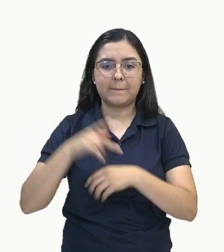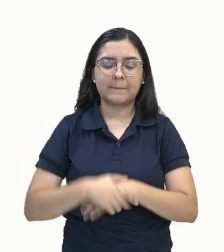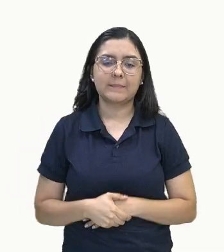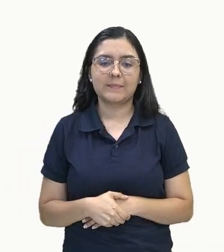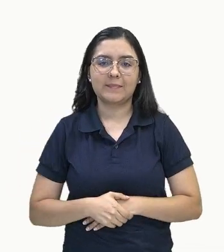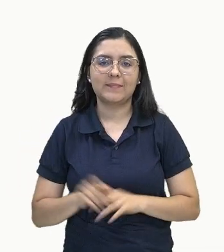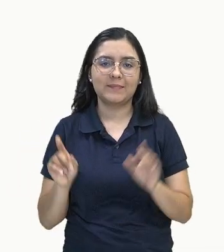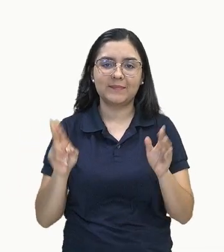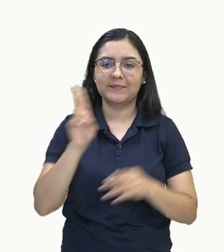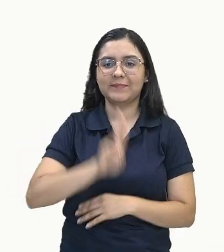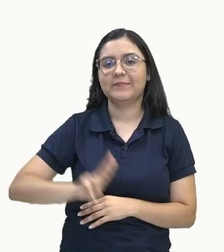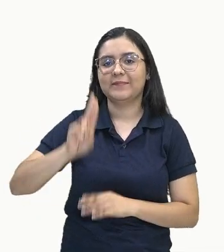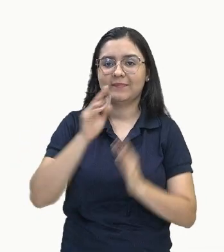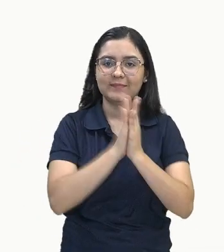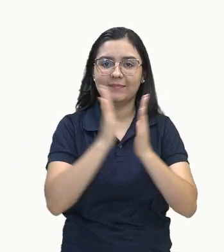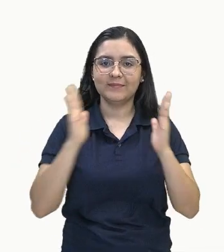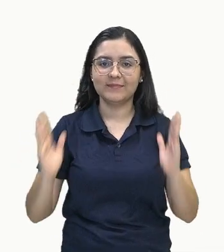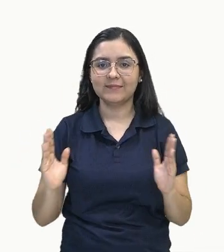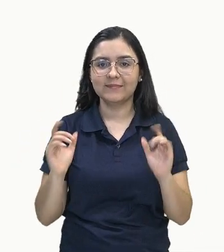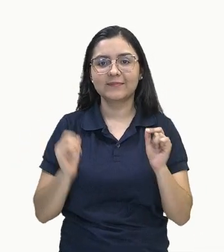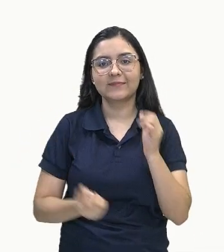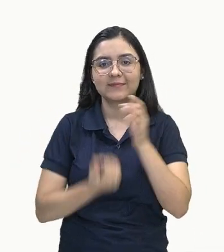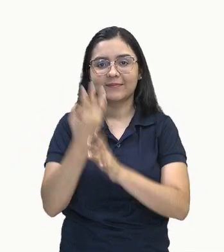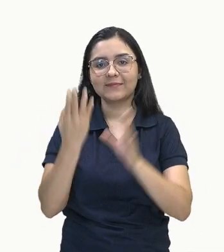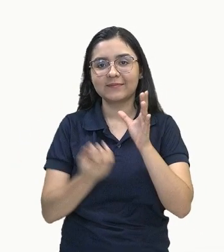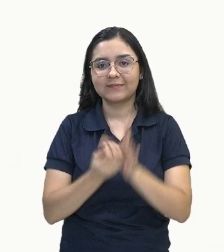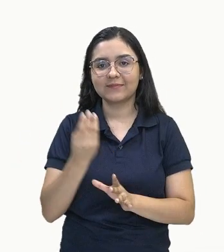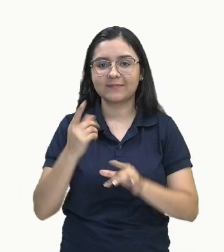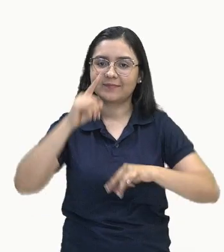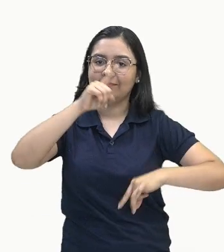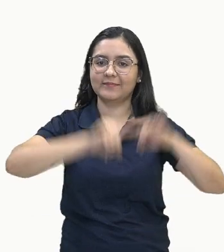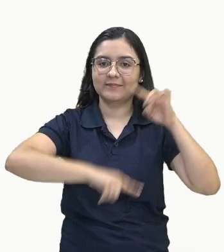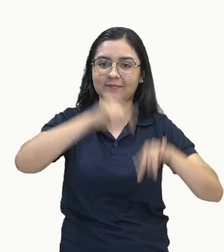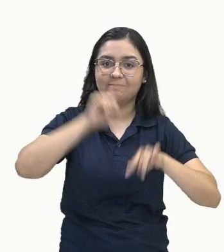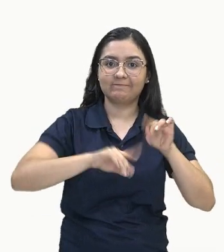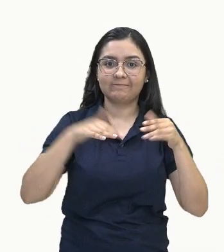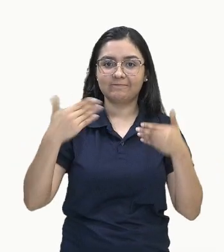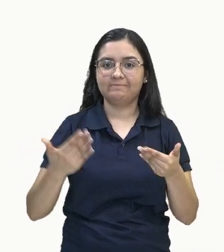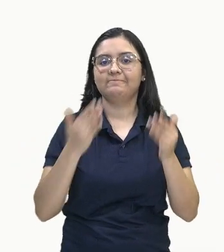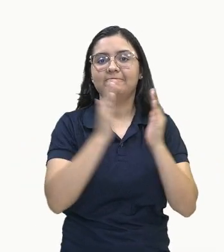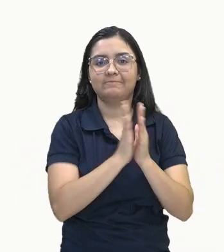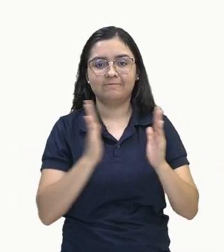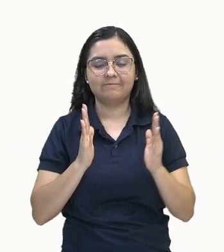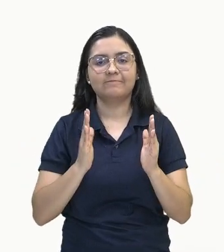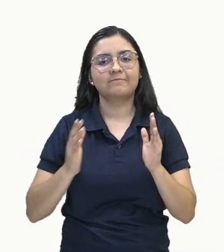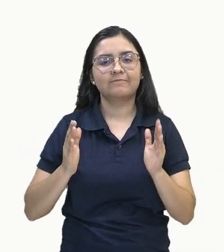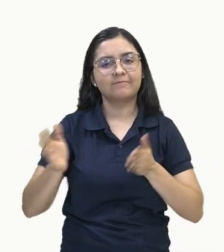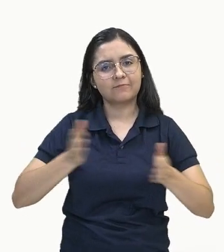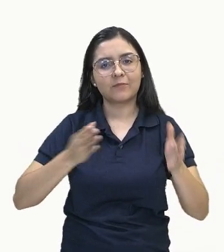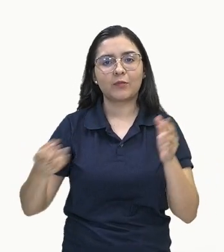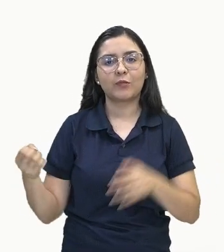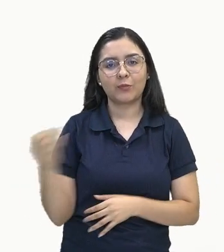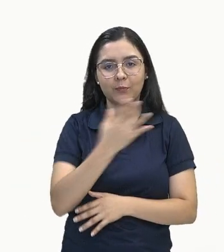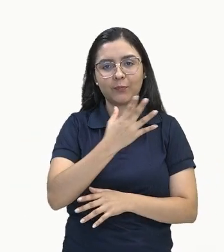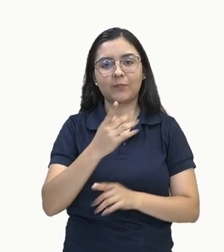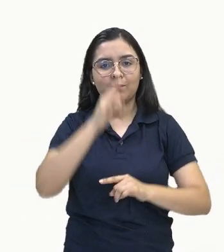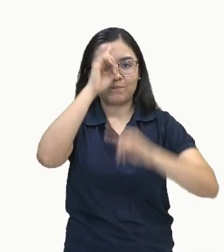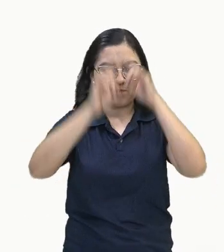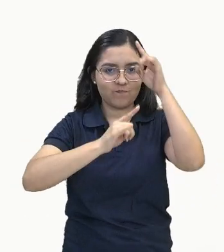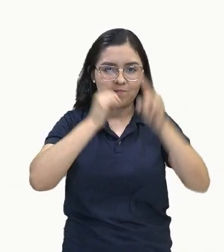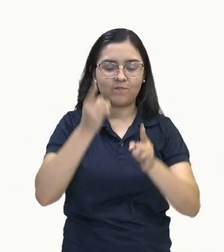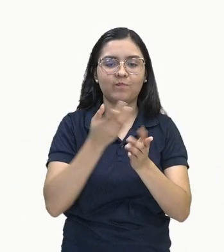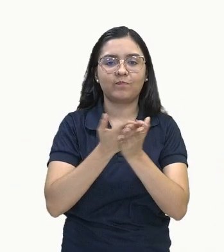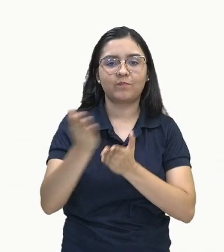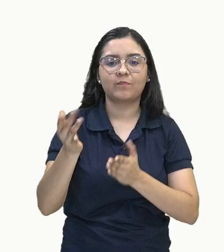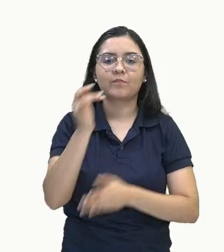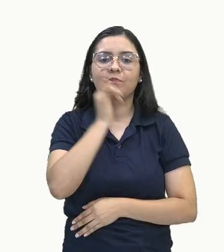ali no processo de produção de mercadoria. Foi nesse momento, então, que novas invenções passaram a dar as caras, como, por